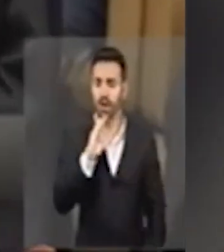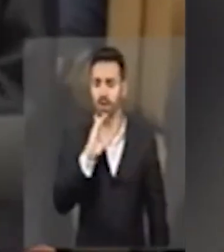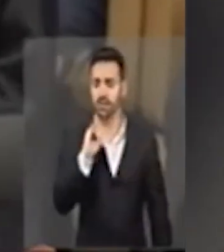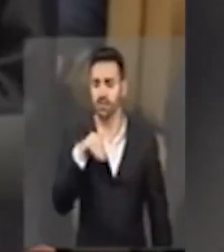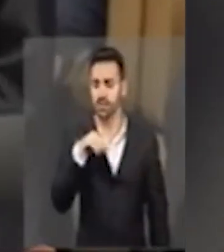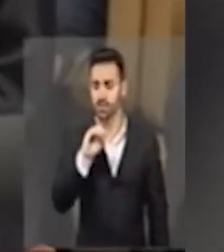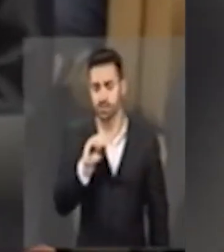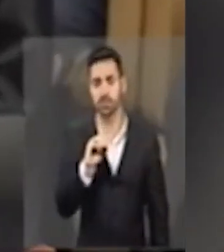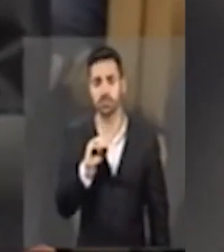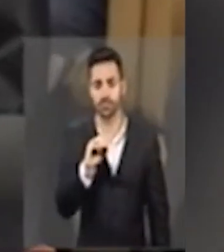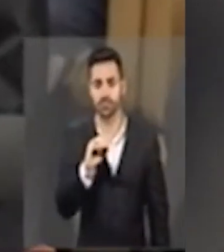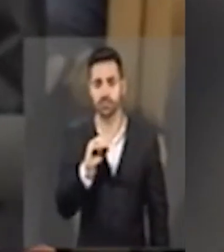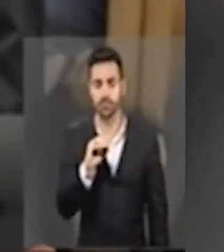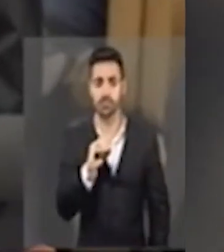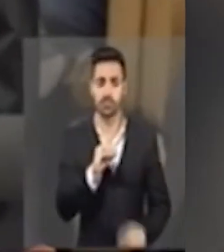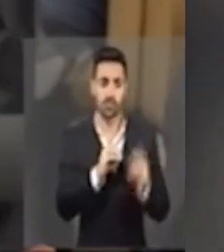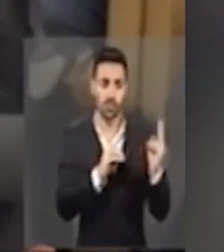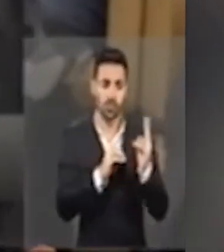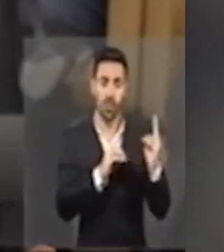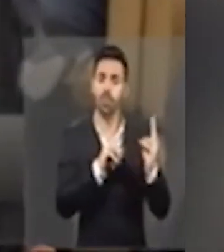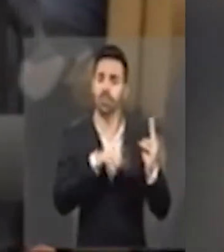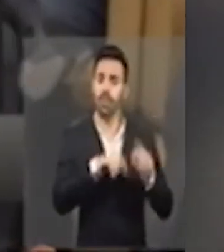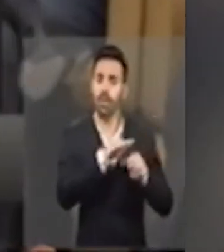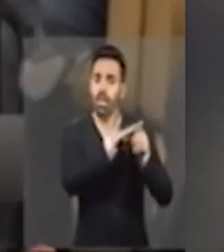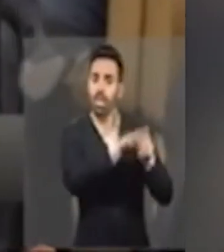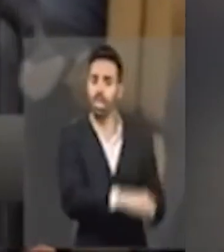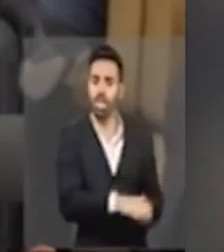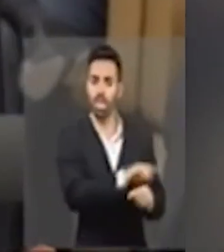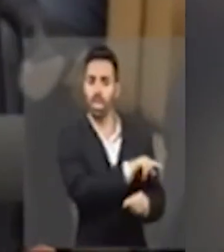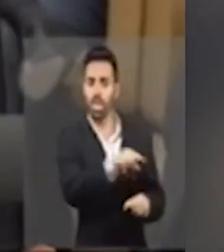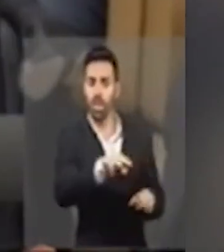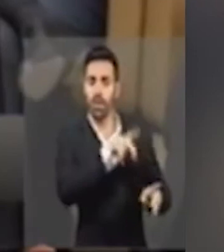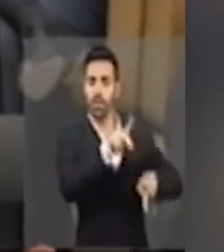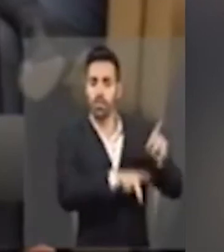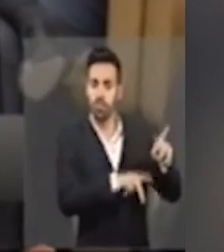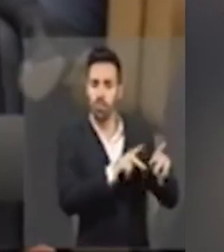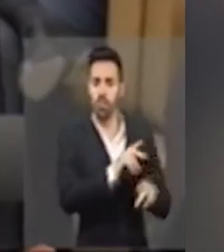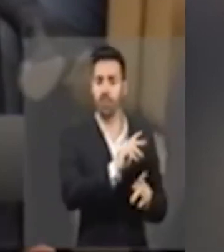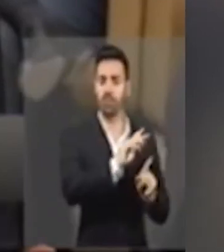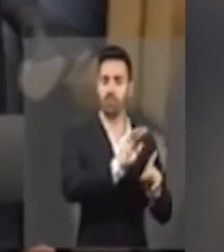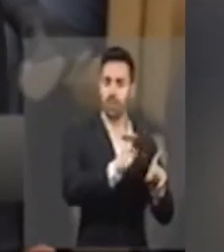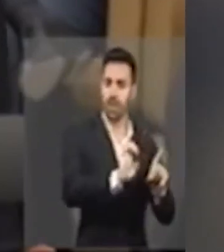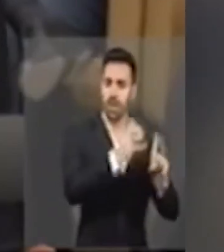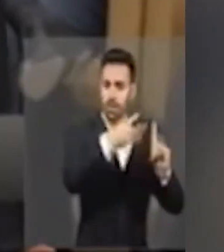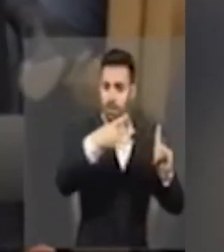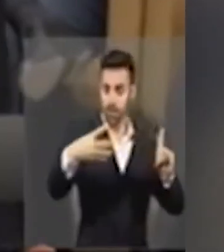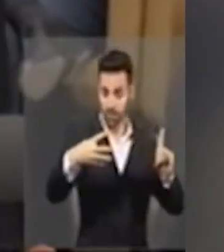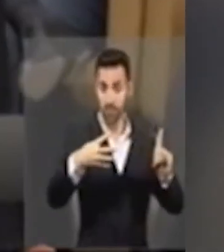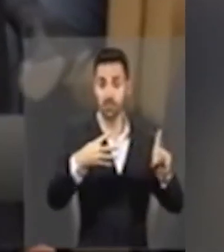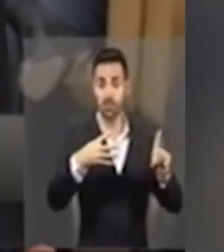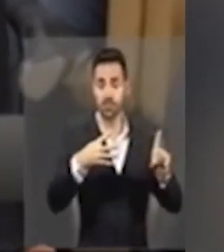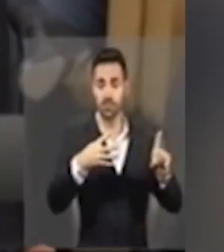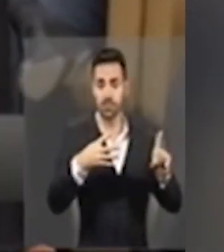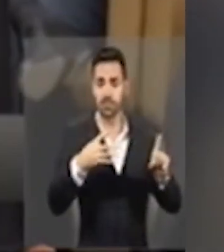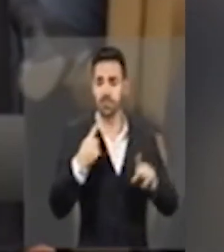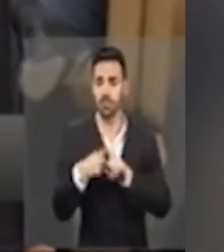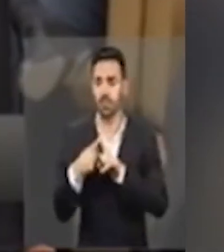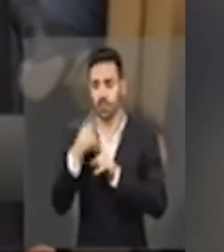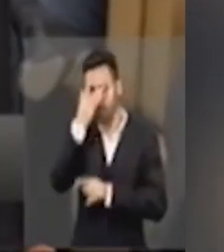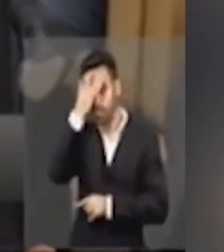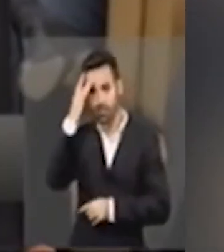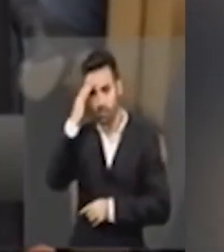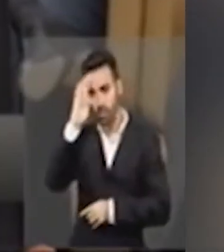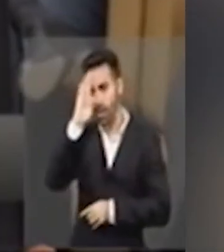implicam necessariamente da inferiorização da população lgbt ii relativamente a pessoas heterosse gêneros